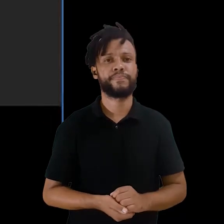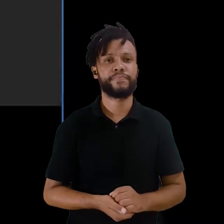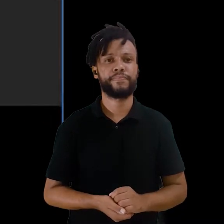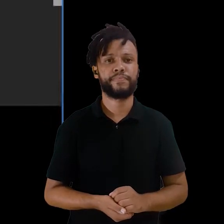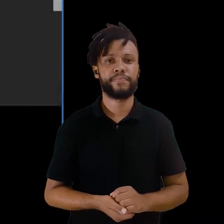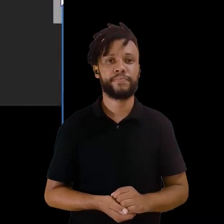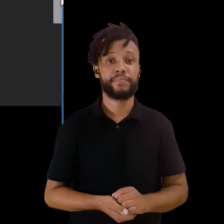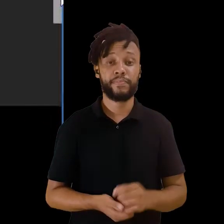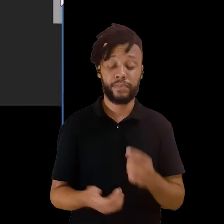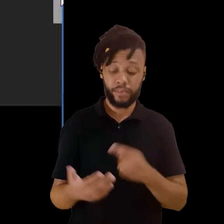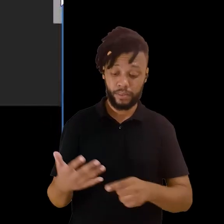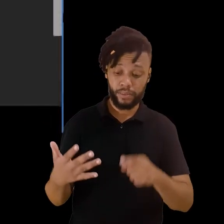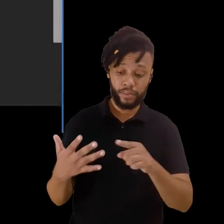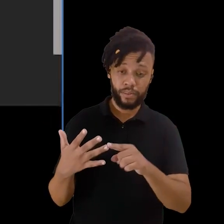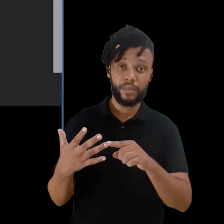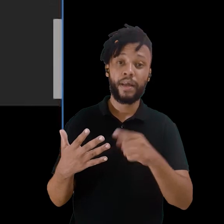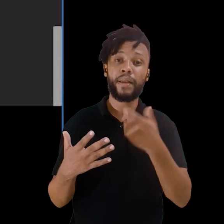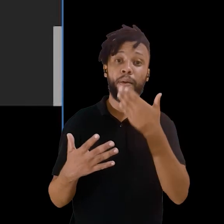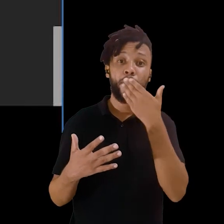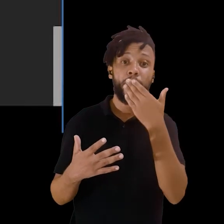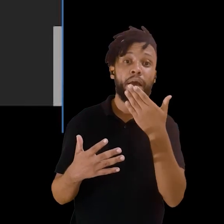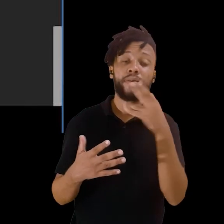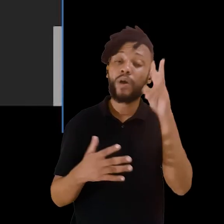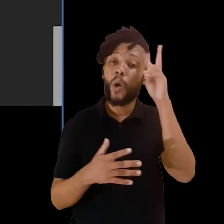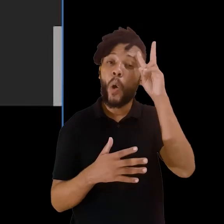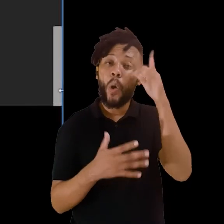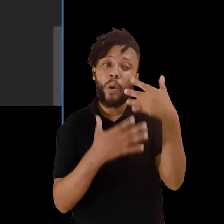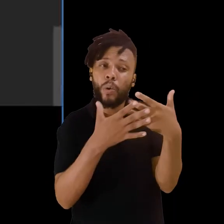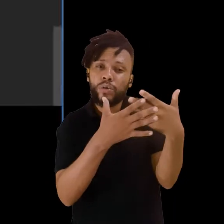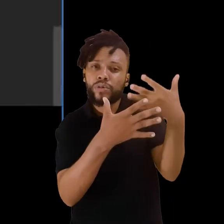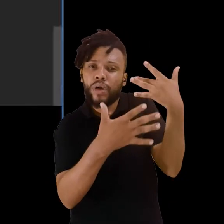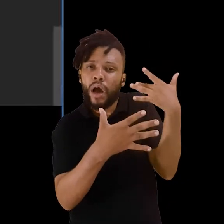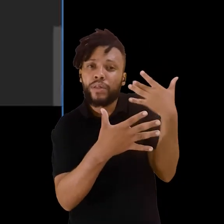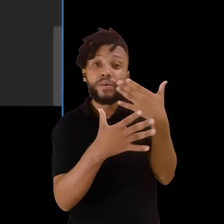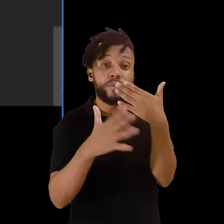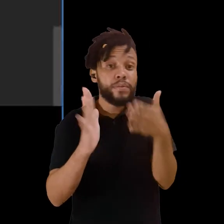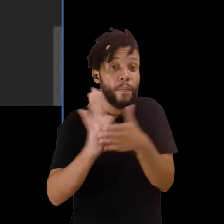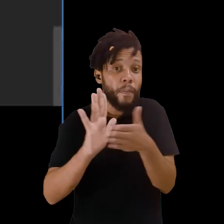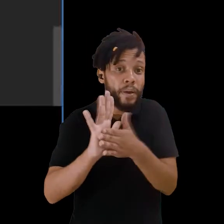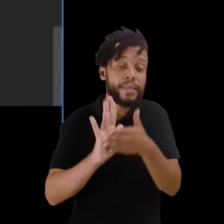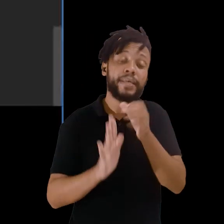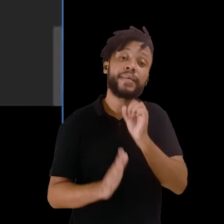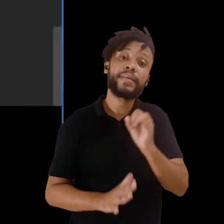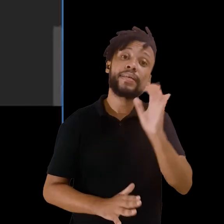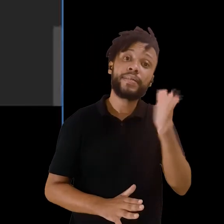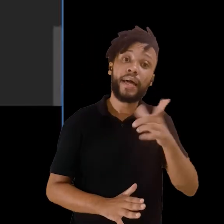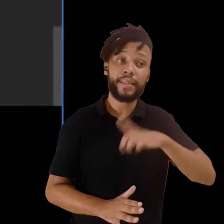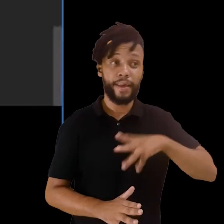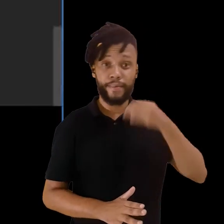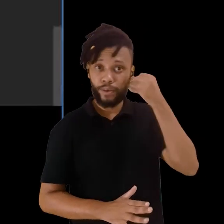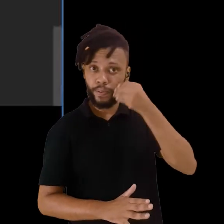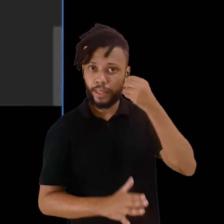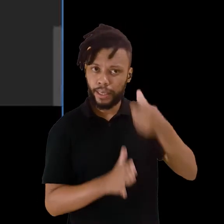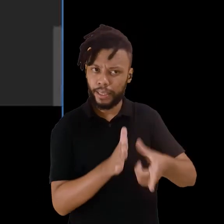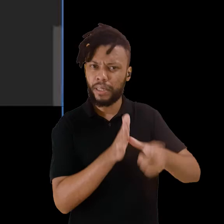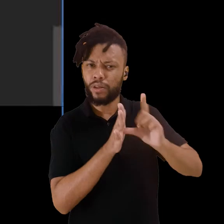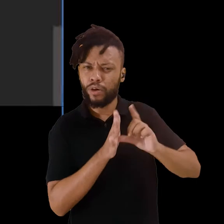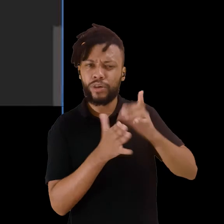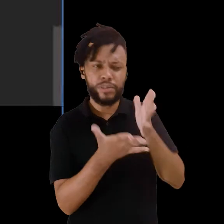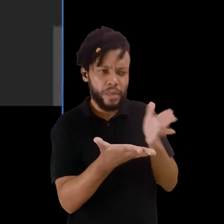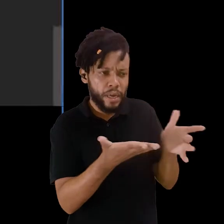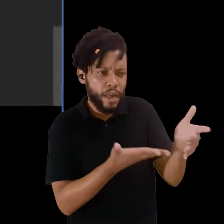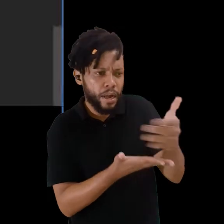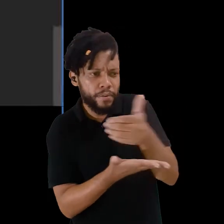representante legal, tá? Aqui ele já pede histórico do proponente, se já captou alguma coisa pela lei, se já recebeu algum